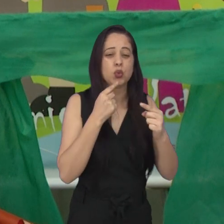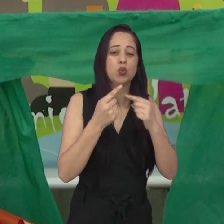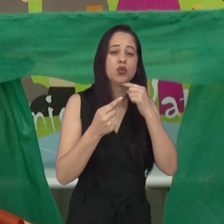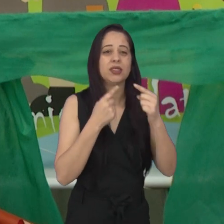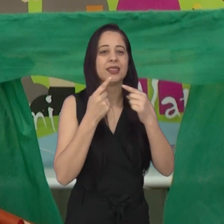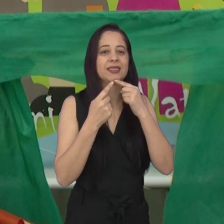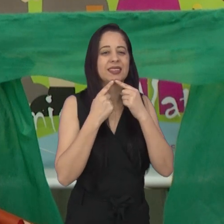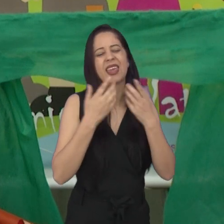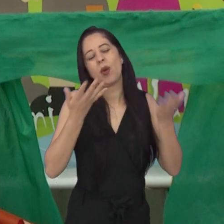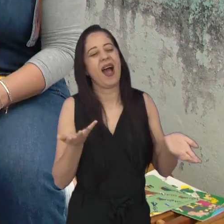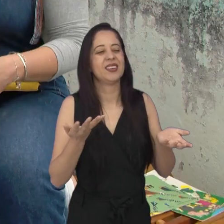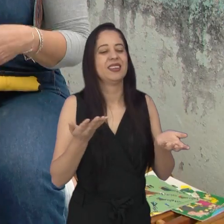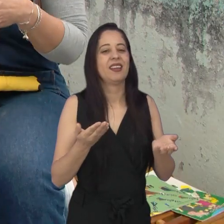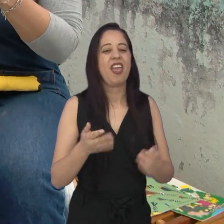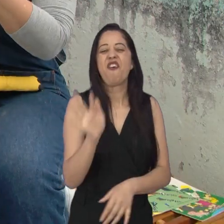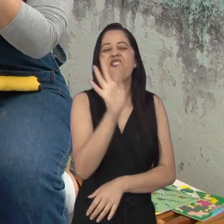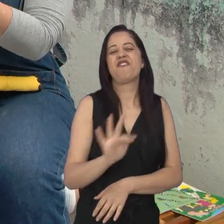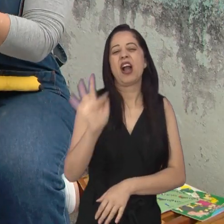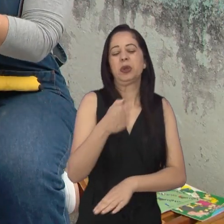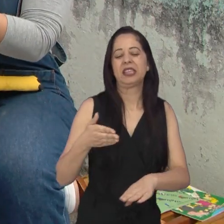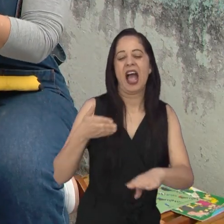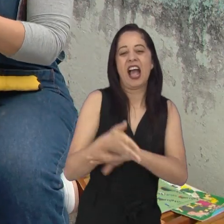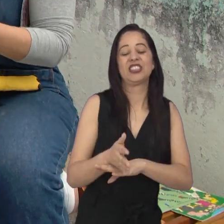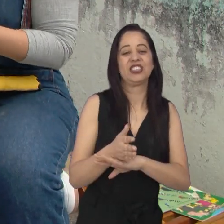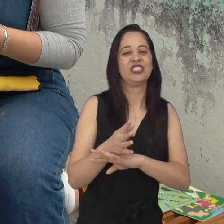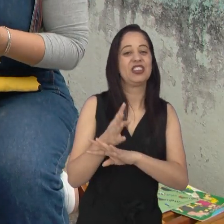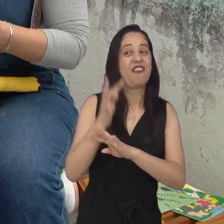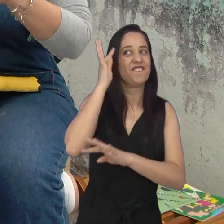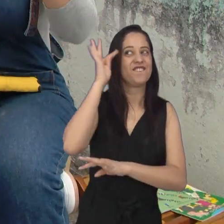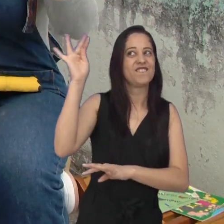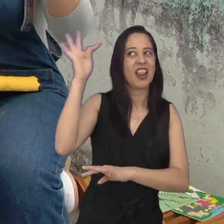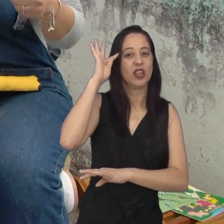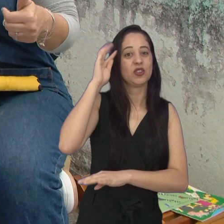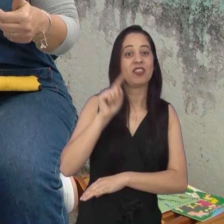caindo na filosofia em Lorena. Olha que legal!